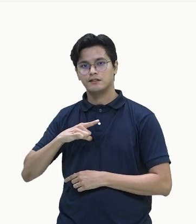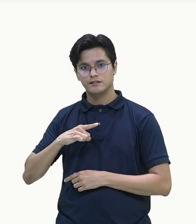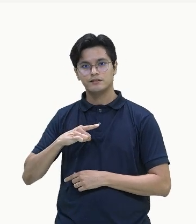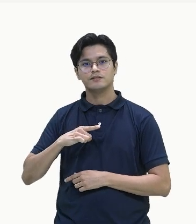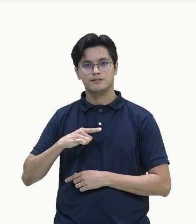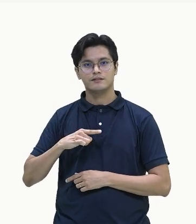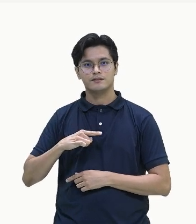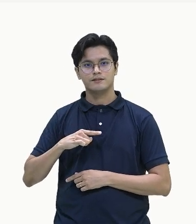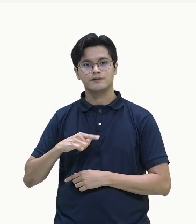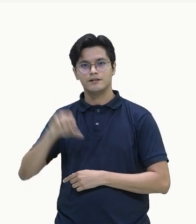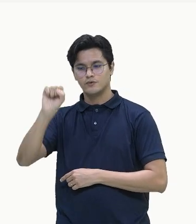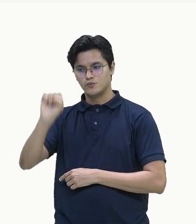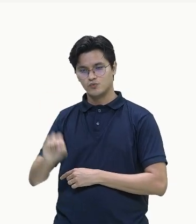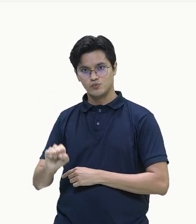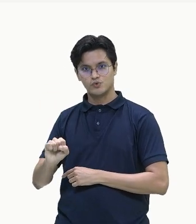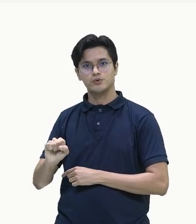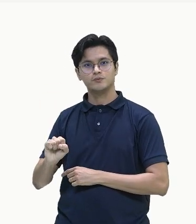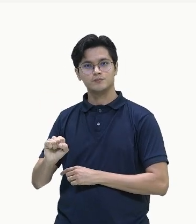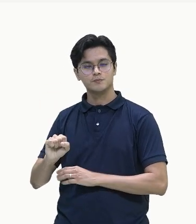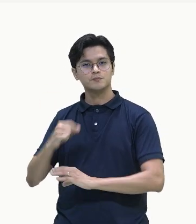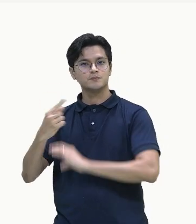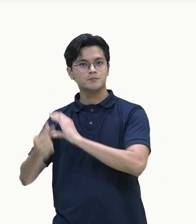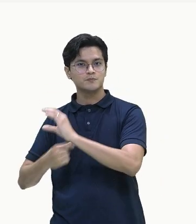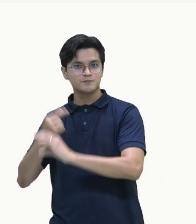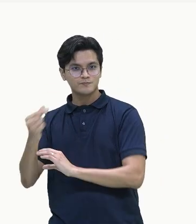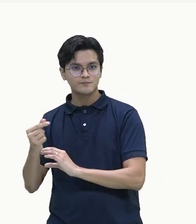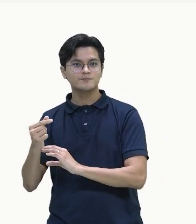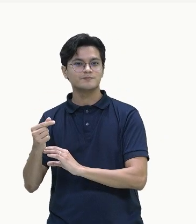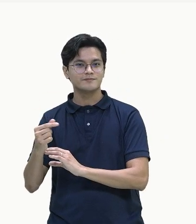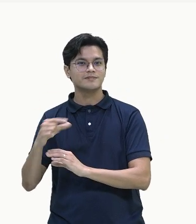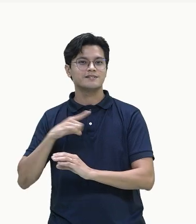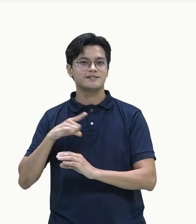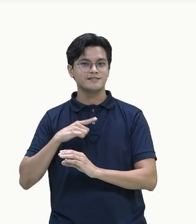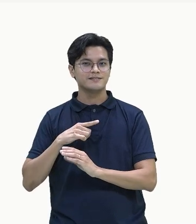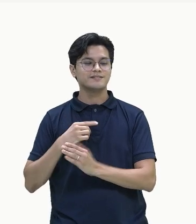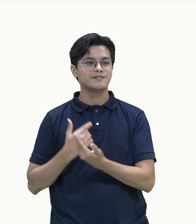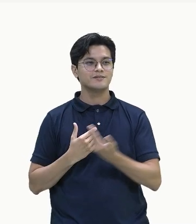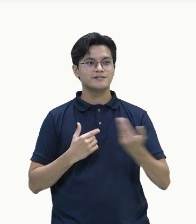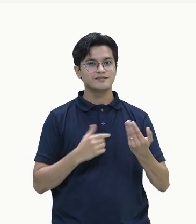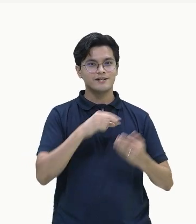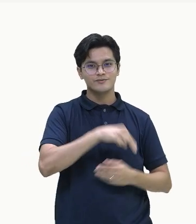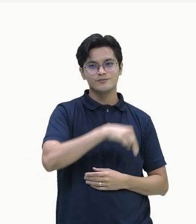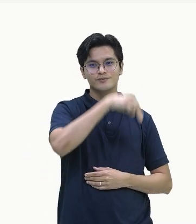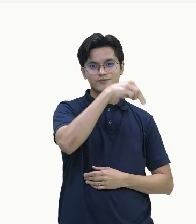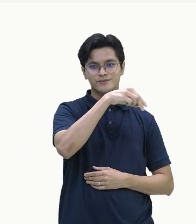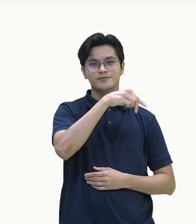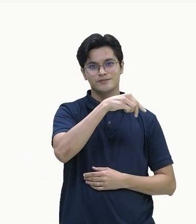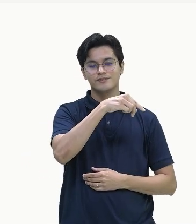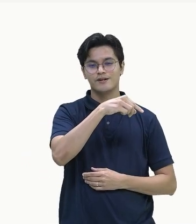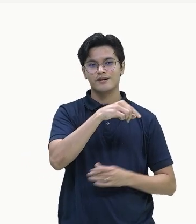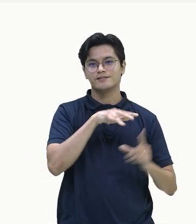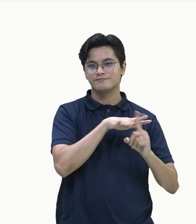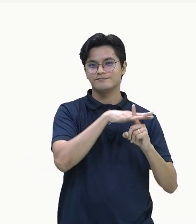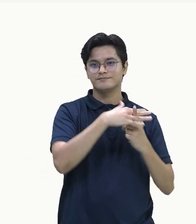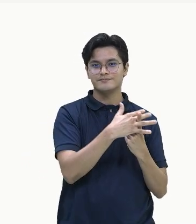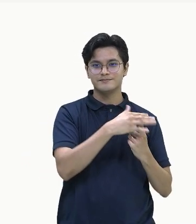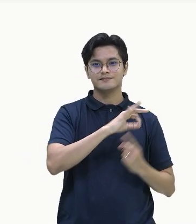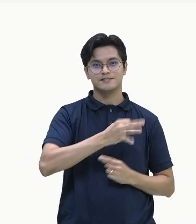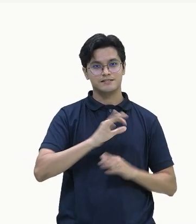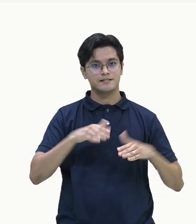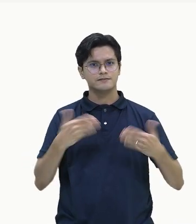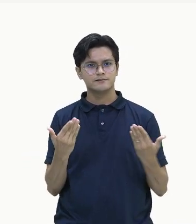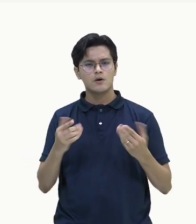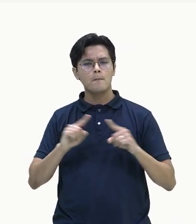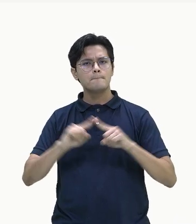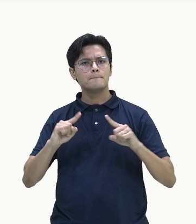Coreia do Sul por conta dos doramas, né? Mas talvez vocês não saibam que essa divisão entre Coreia do Norte e Coreia do Sul